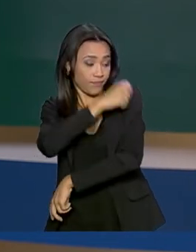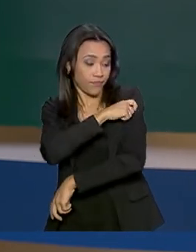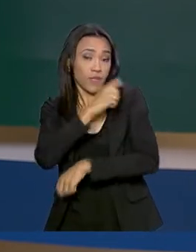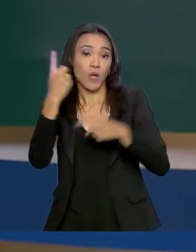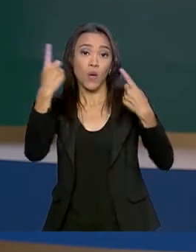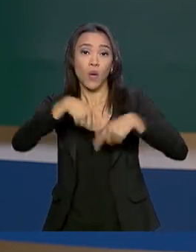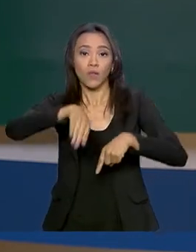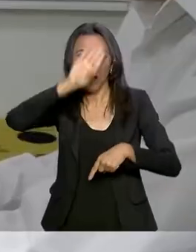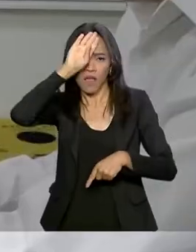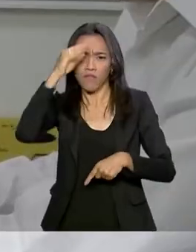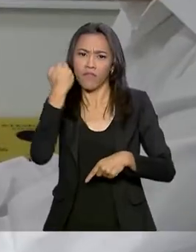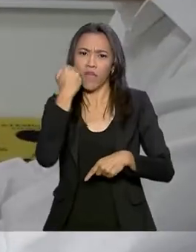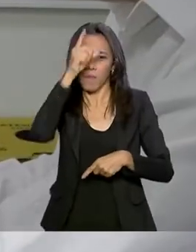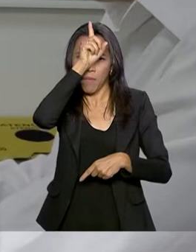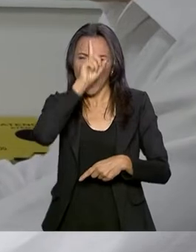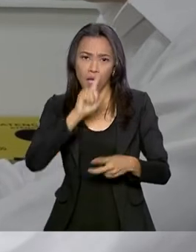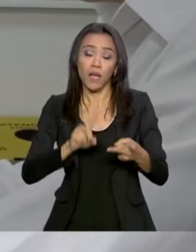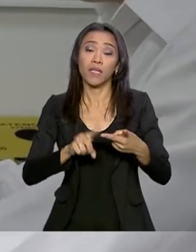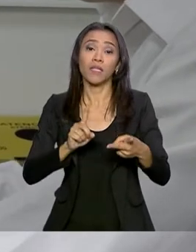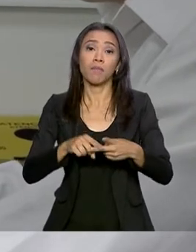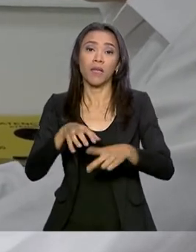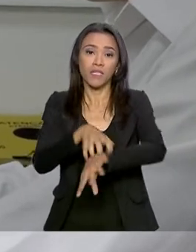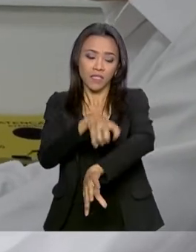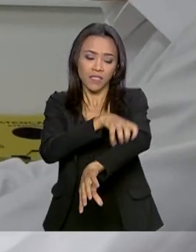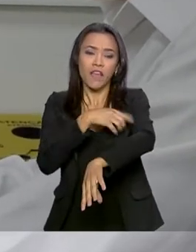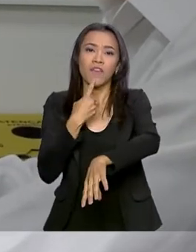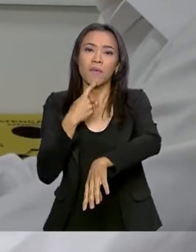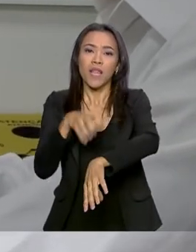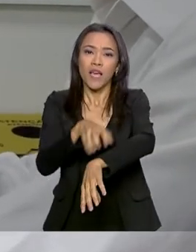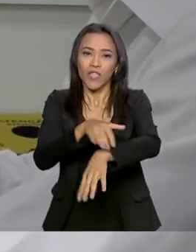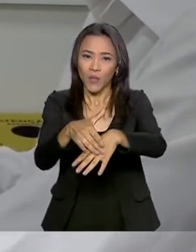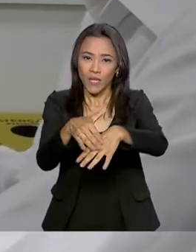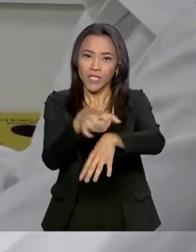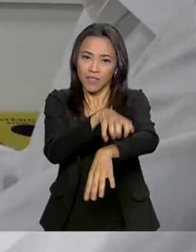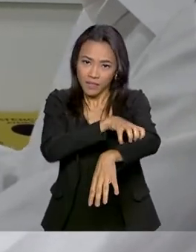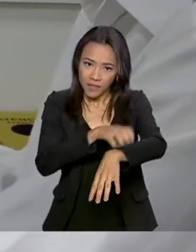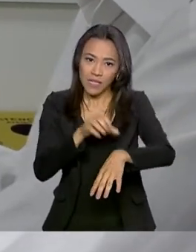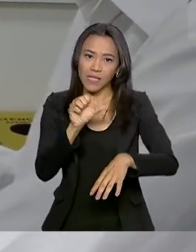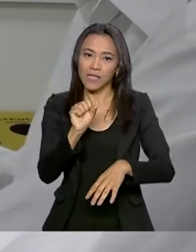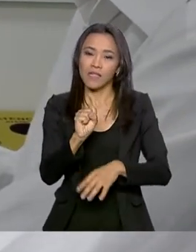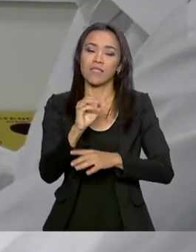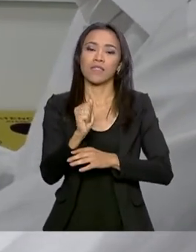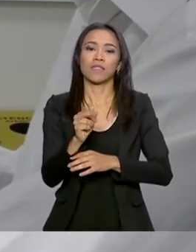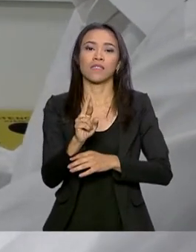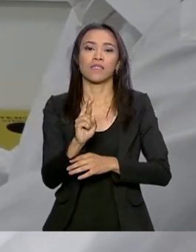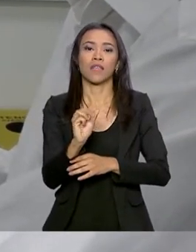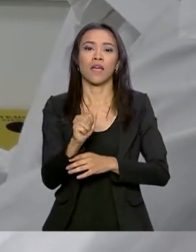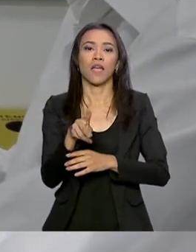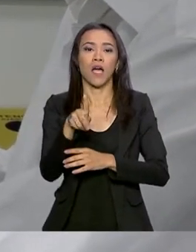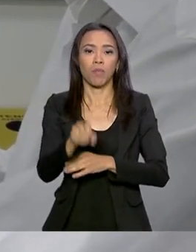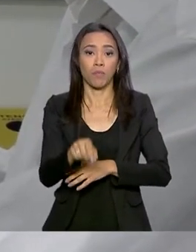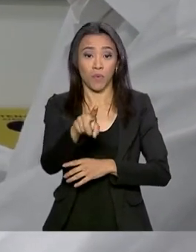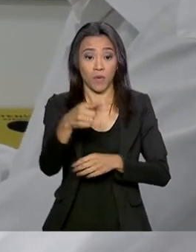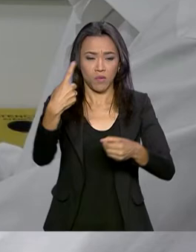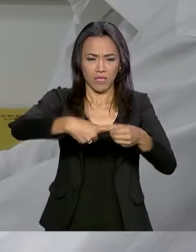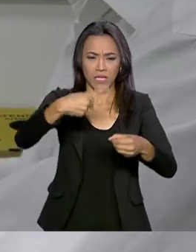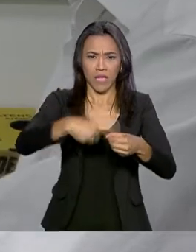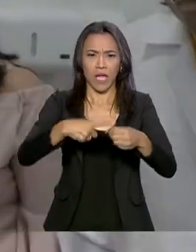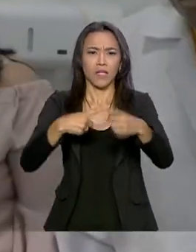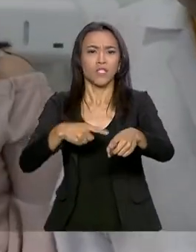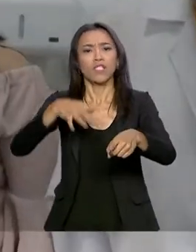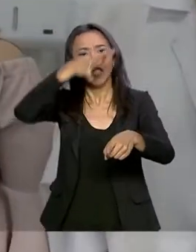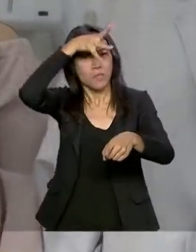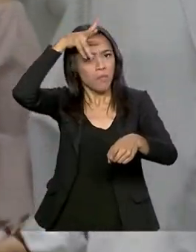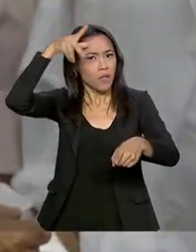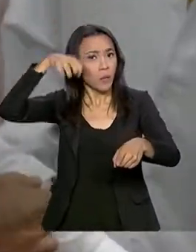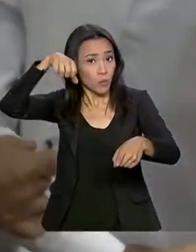o sarampo. É o movimento Vacina Brasil nas Fronteiras, lançado pelo ministro da Saúde em Ponta Porã, Mato Grosso do Sul. A ação